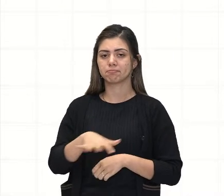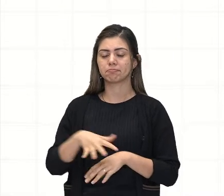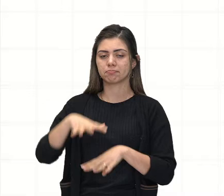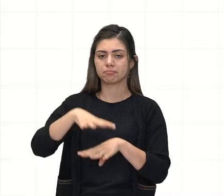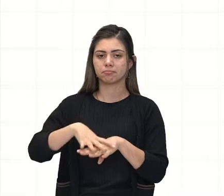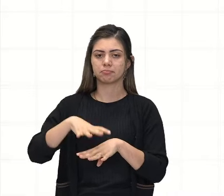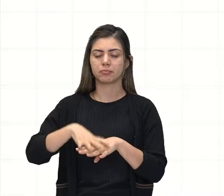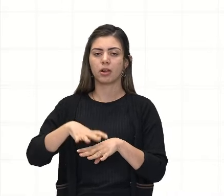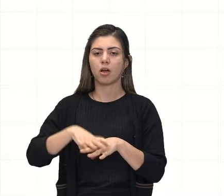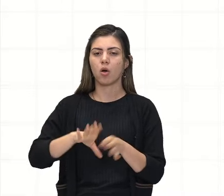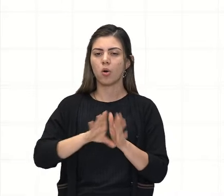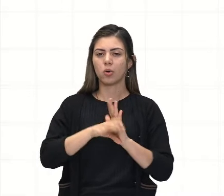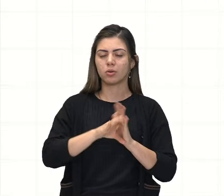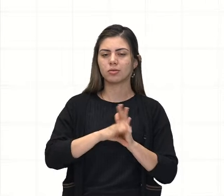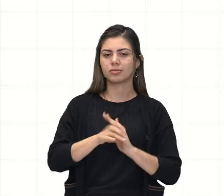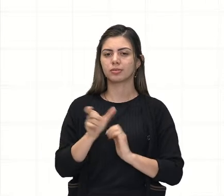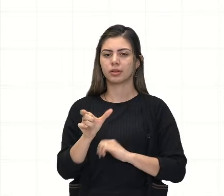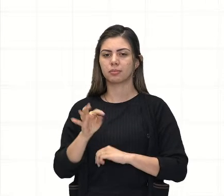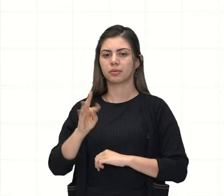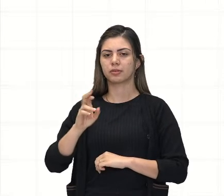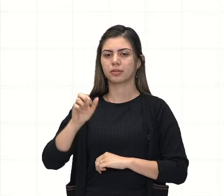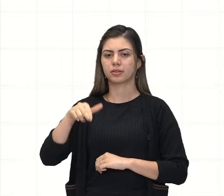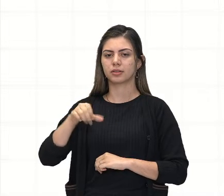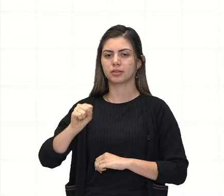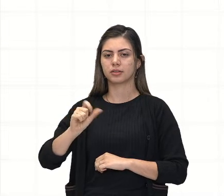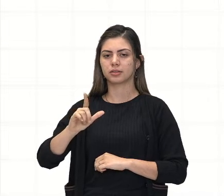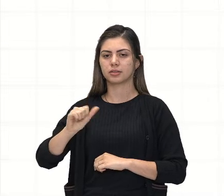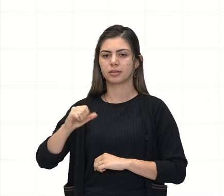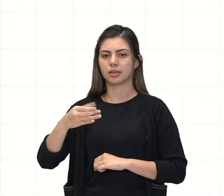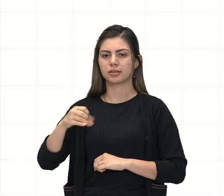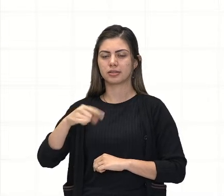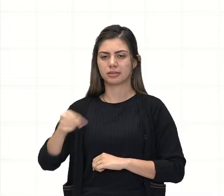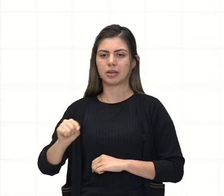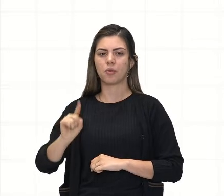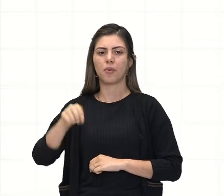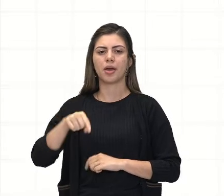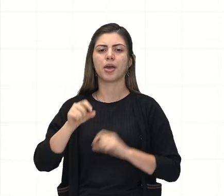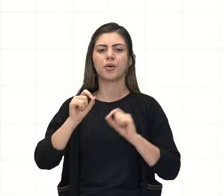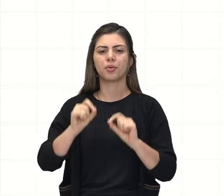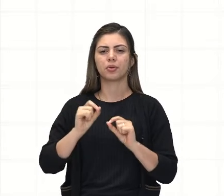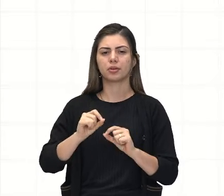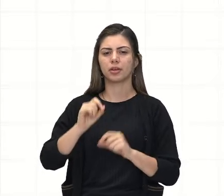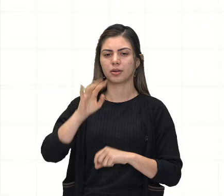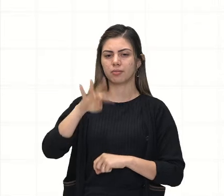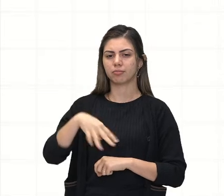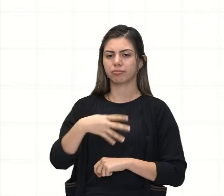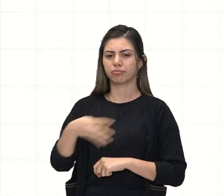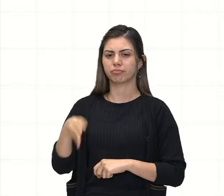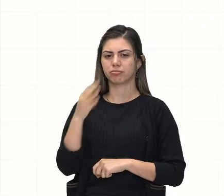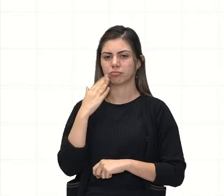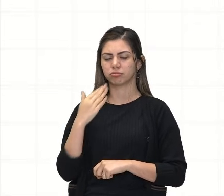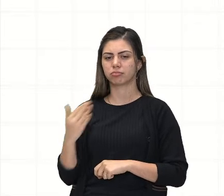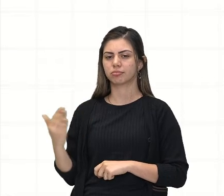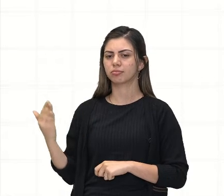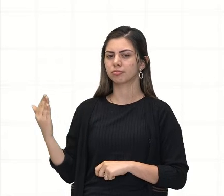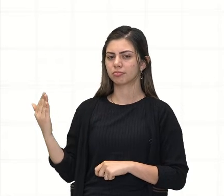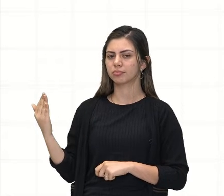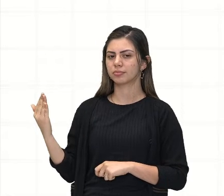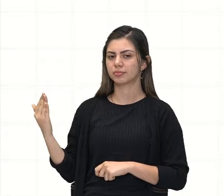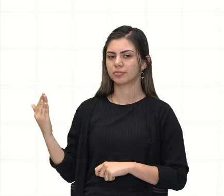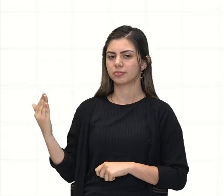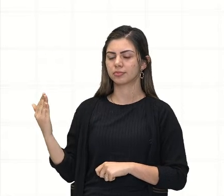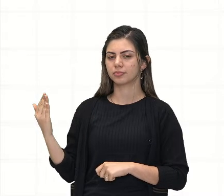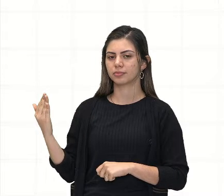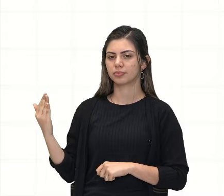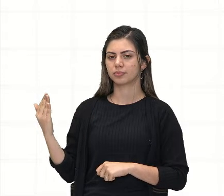de translação é observado em uma malha quadriculada aqui do lado, aqui abaixo, ó, nas